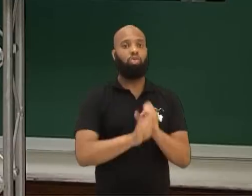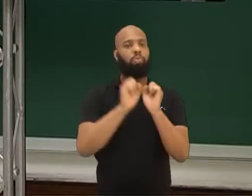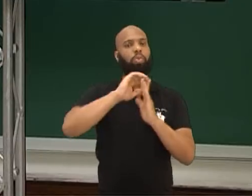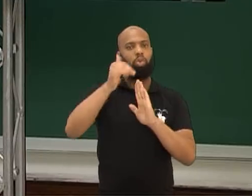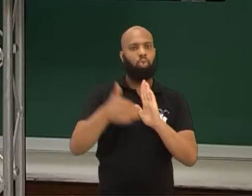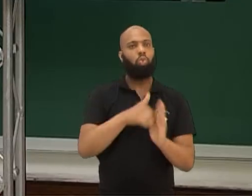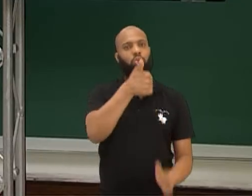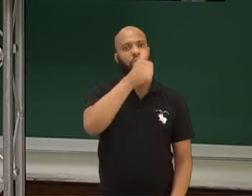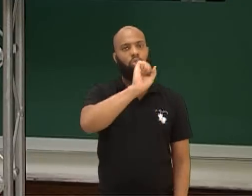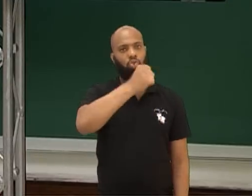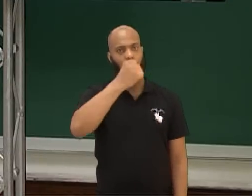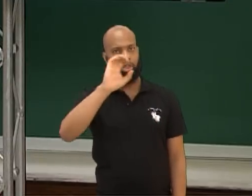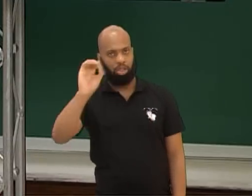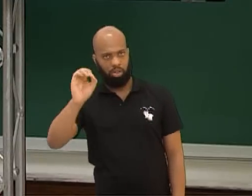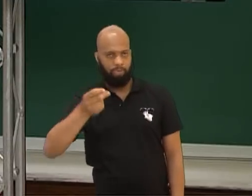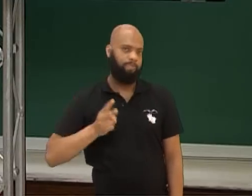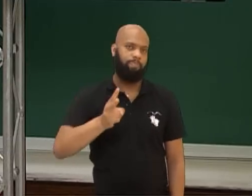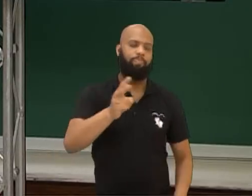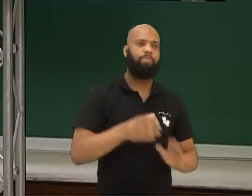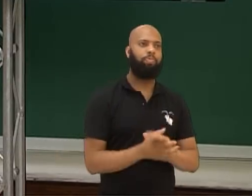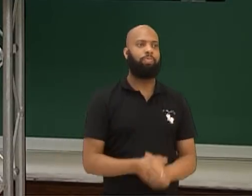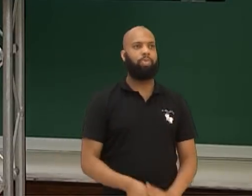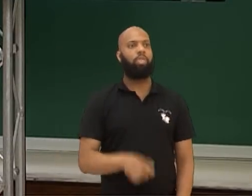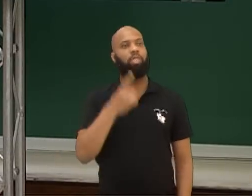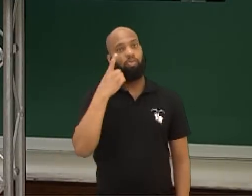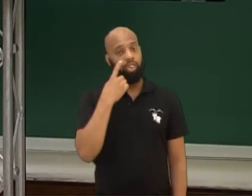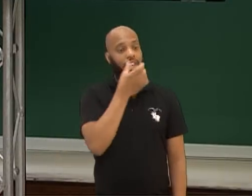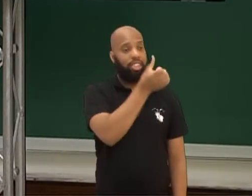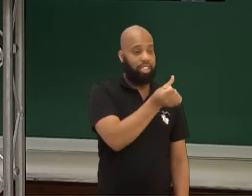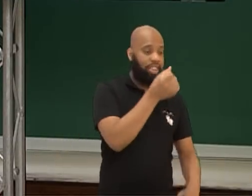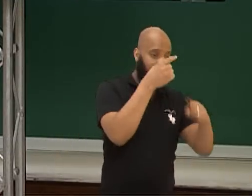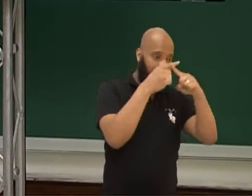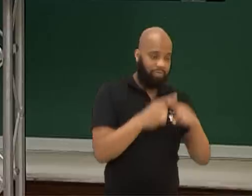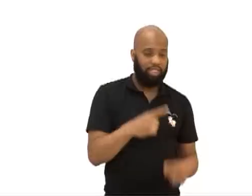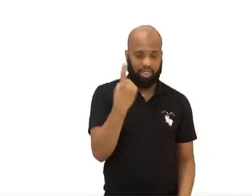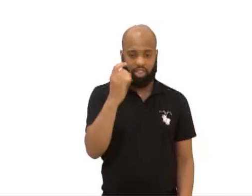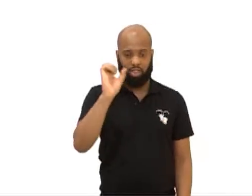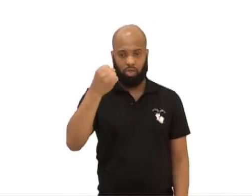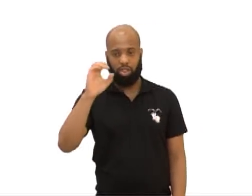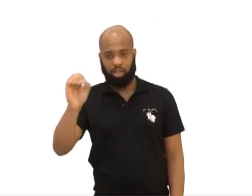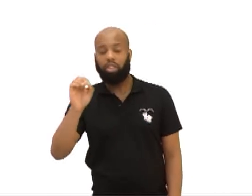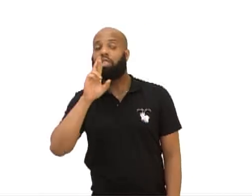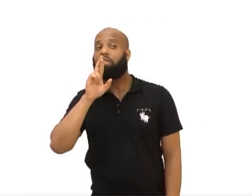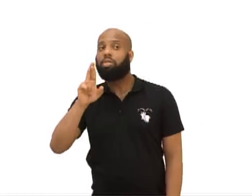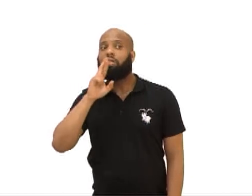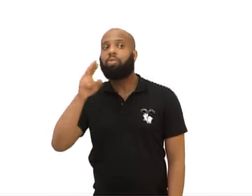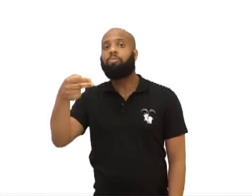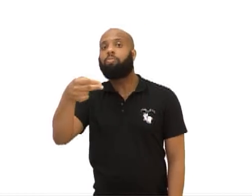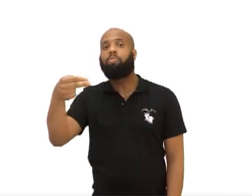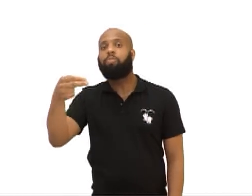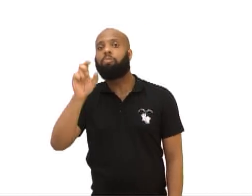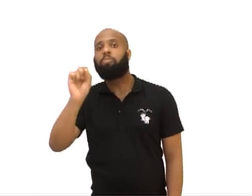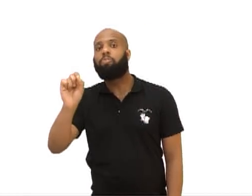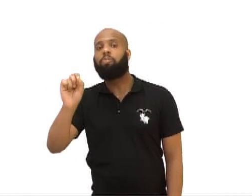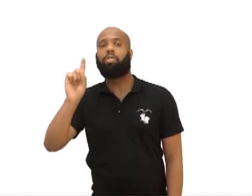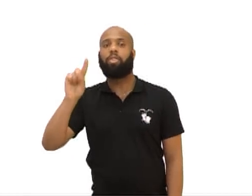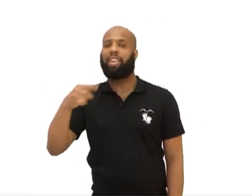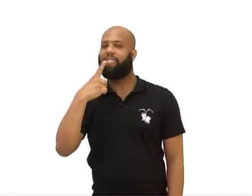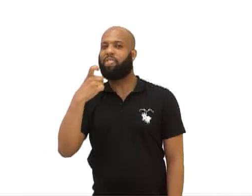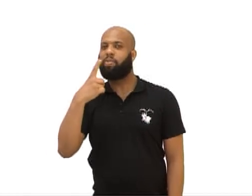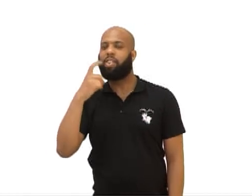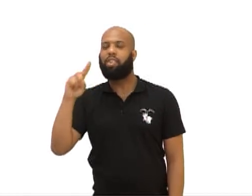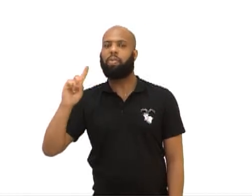é sempre 180. Então, ó, 6 vezes 180, porque é a soma dos ângulos de um